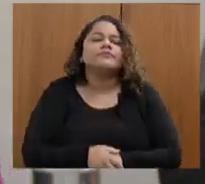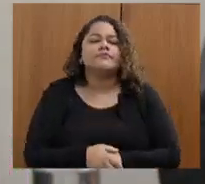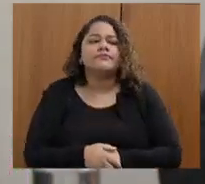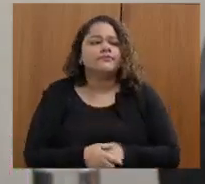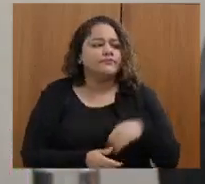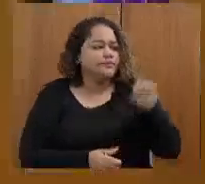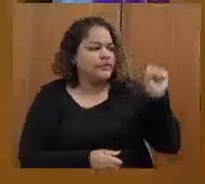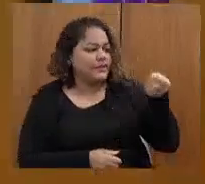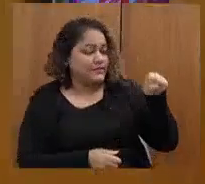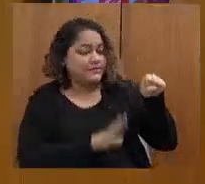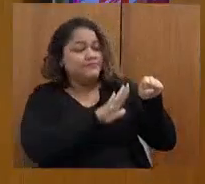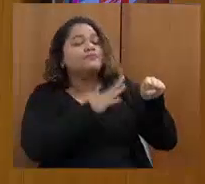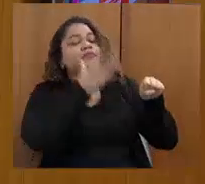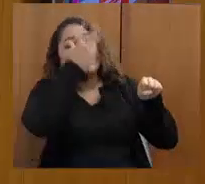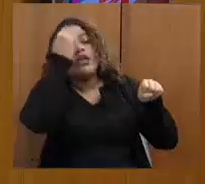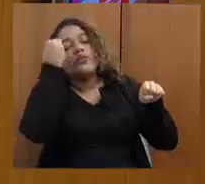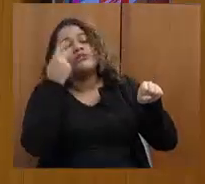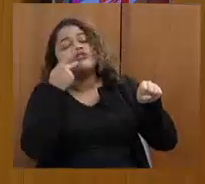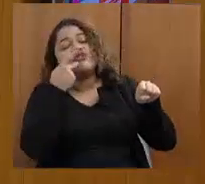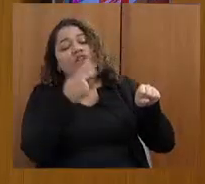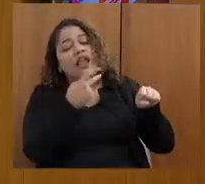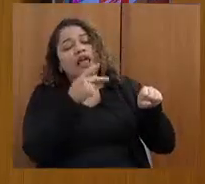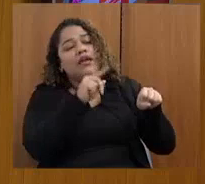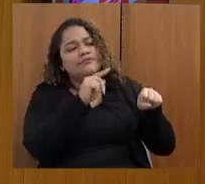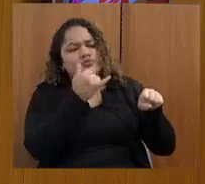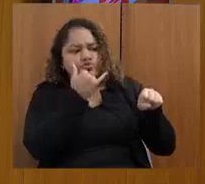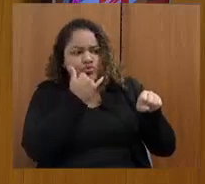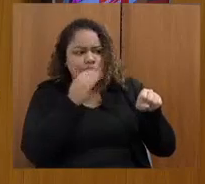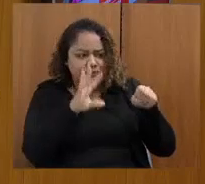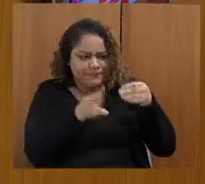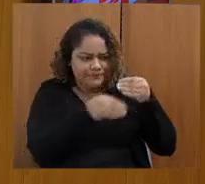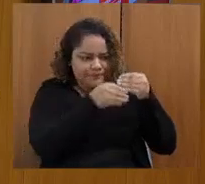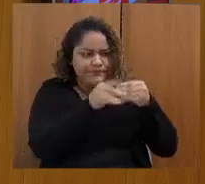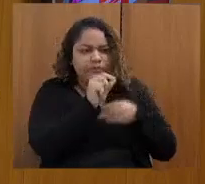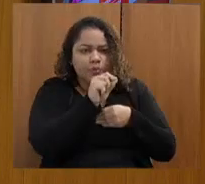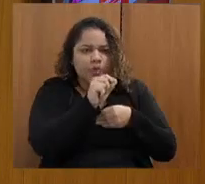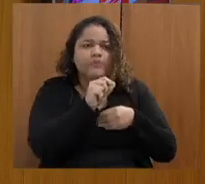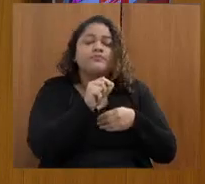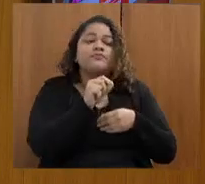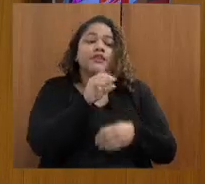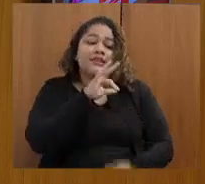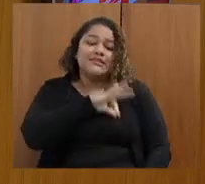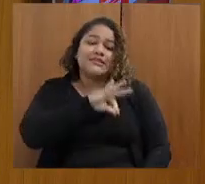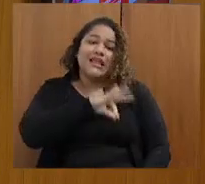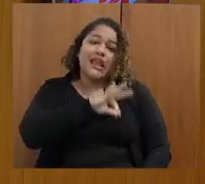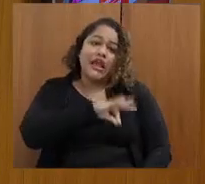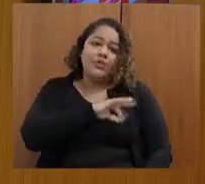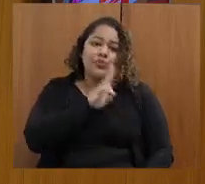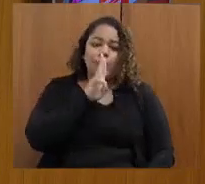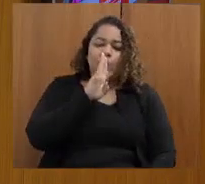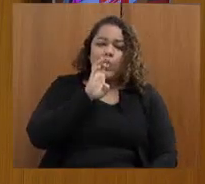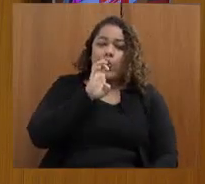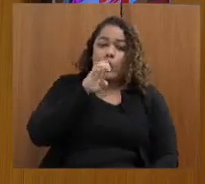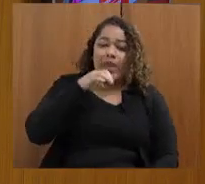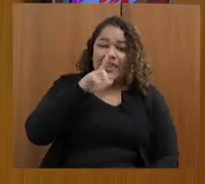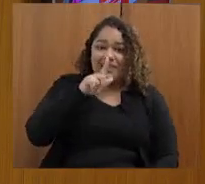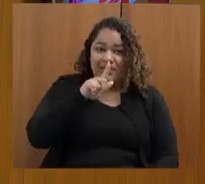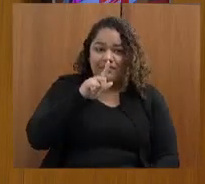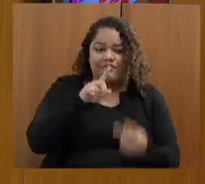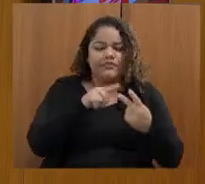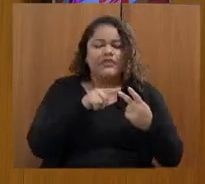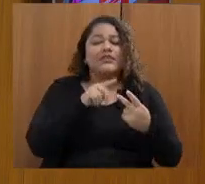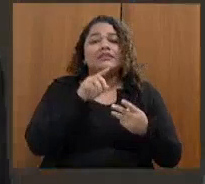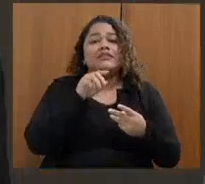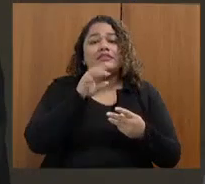eu esqueci de falar você me permite dos salários da uengue da unimontes que também é